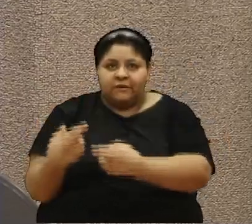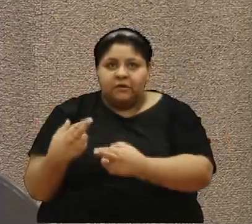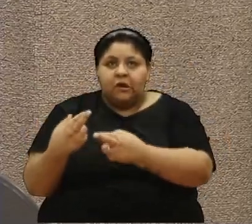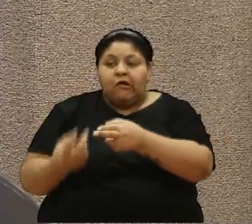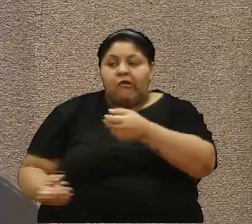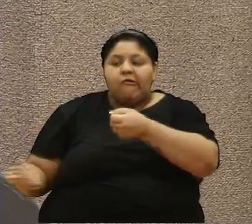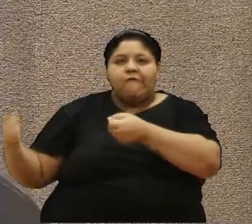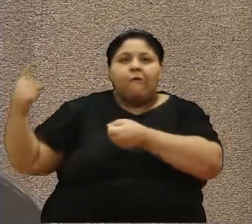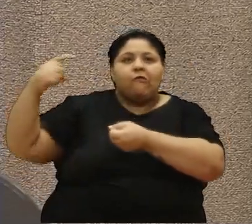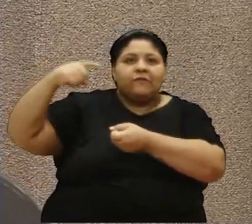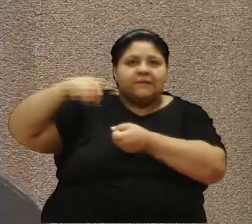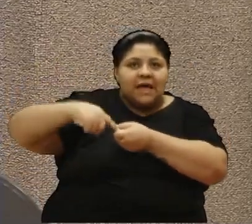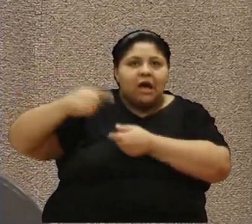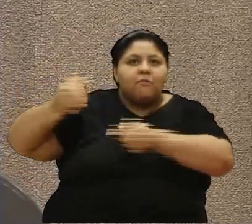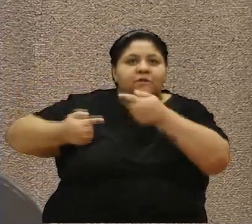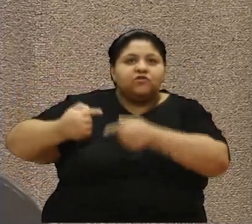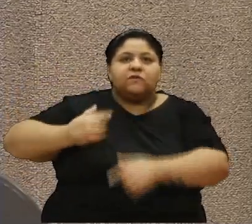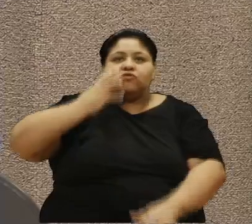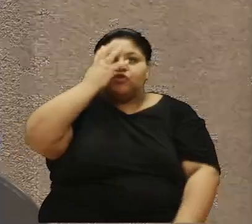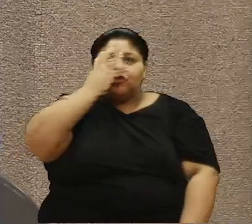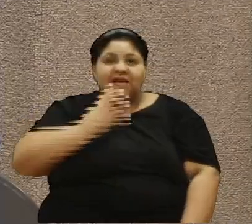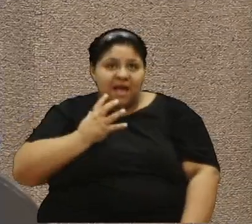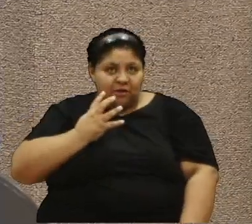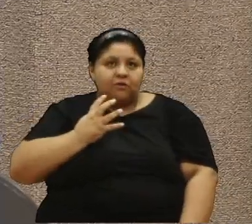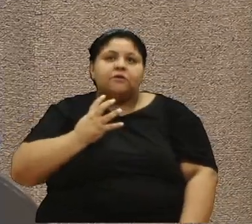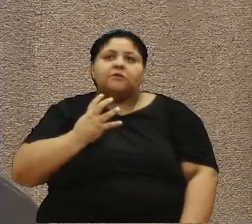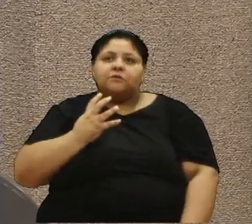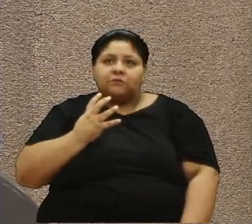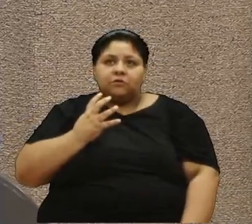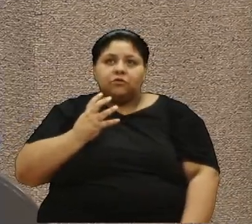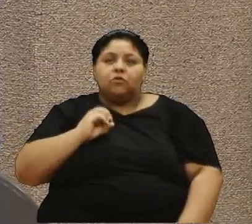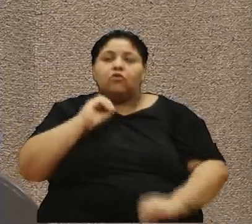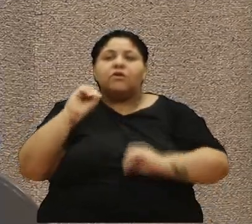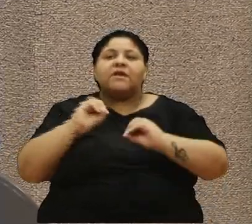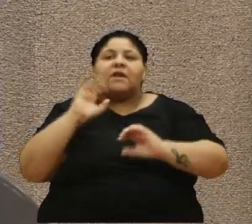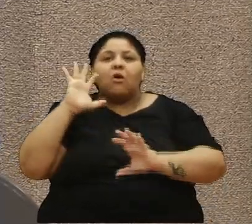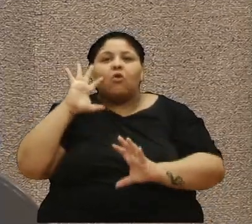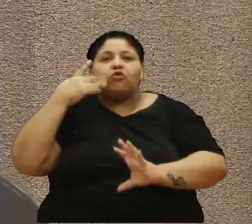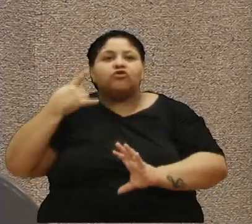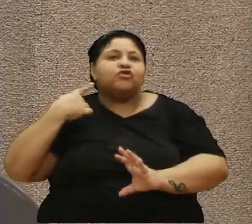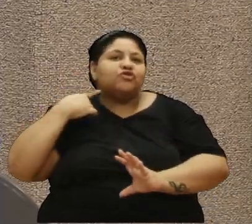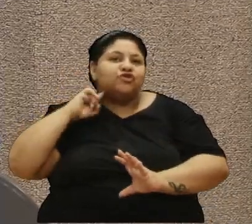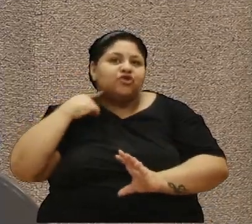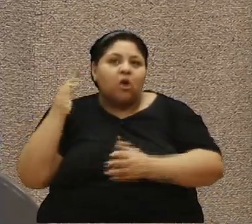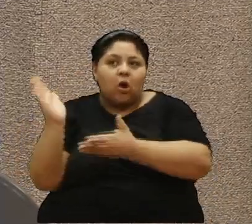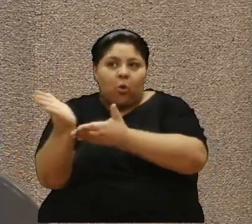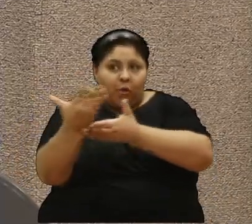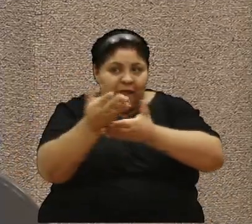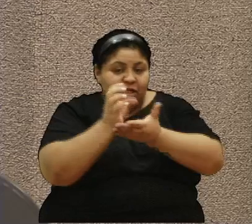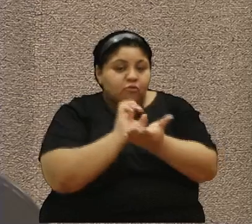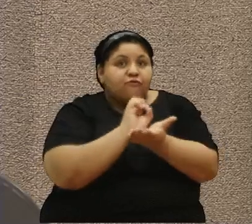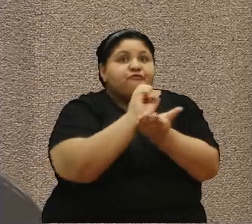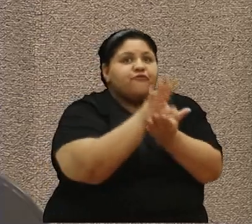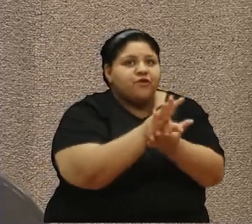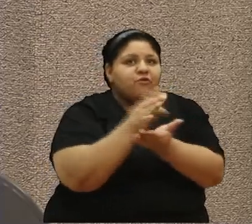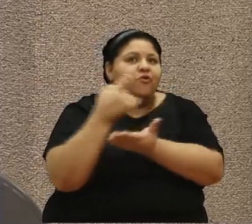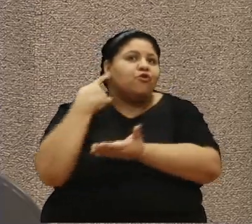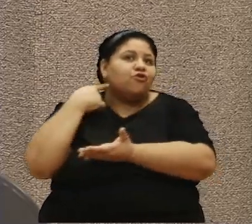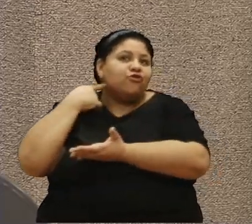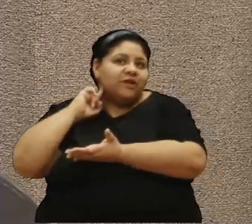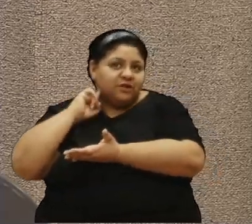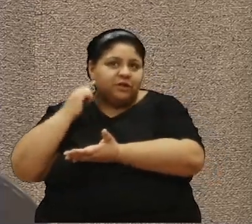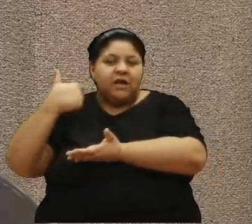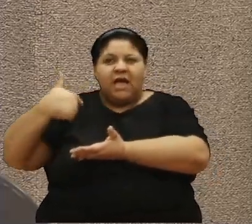retomar uma discussão séria sobre a questão da destinação do lixo, a coleta e a destinação. Quando eu